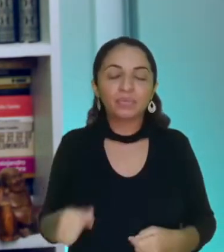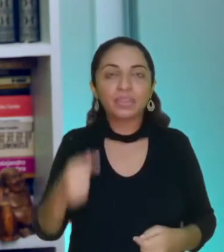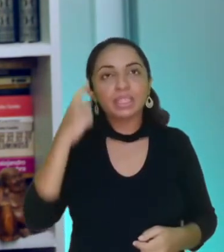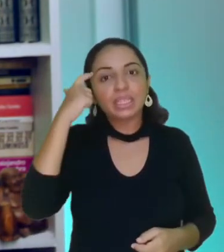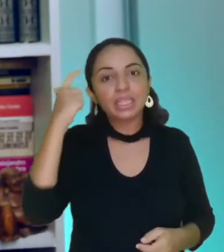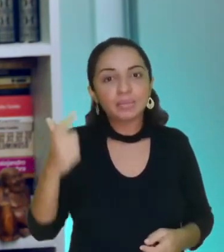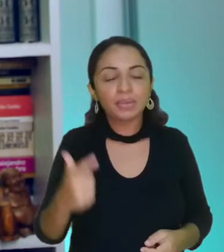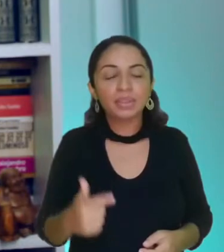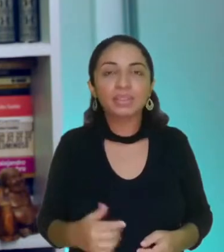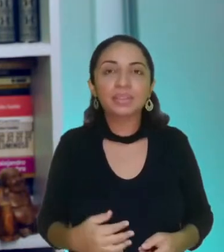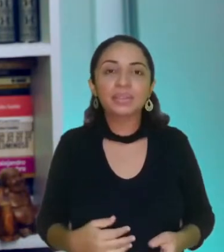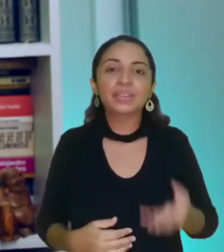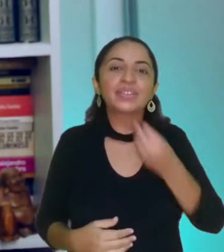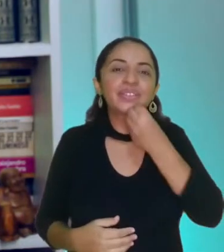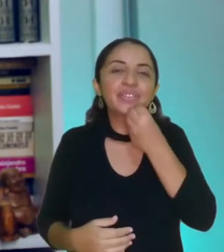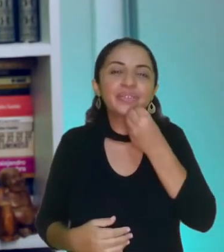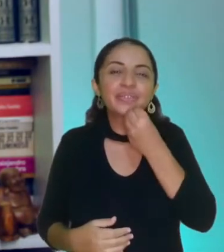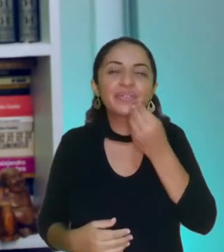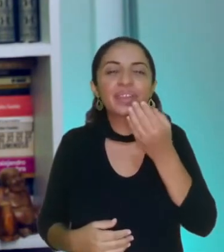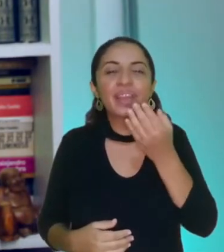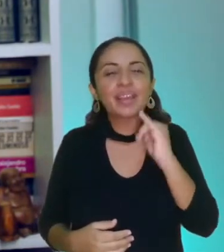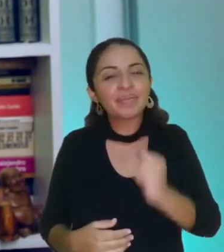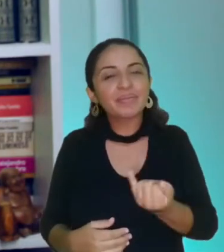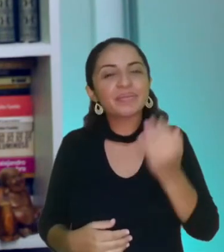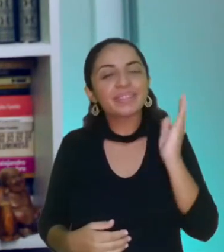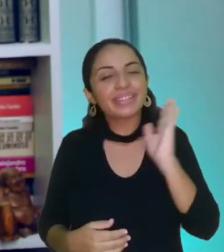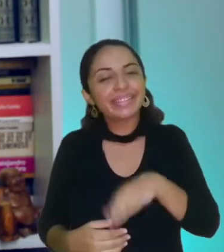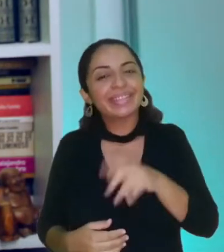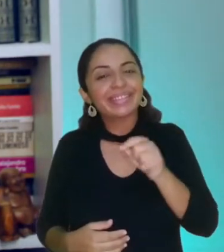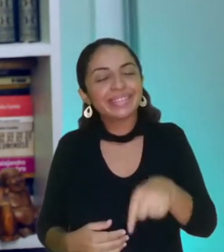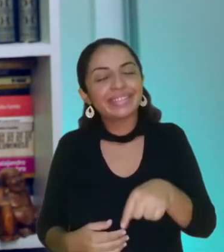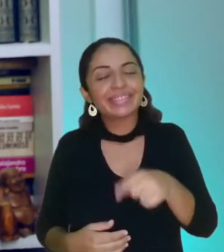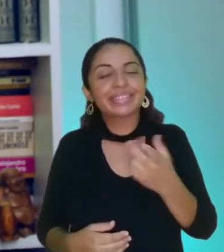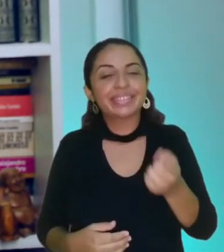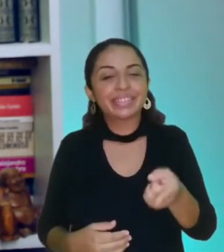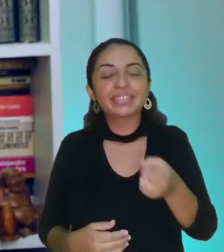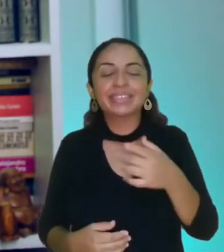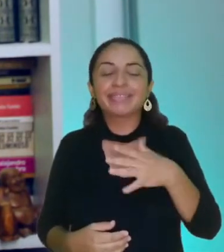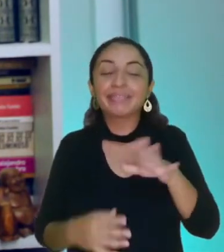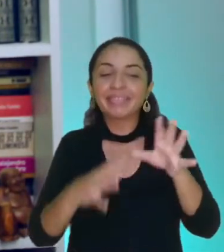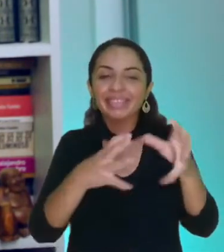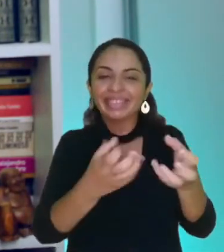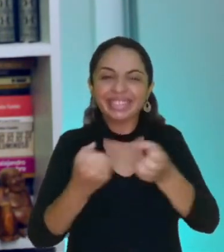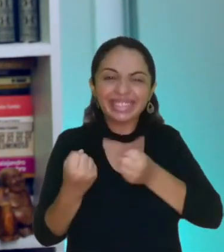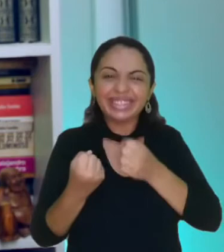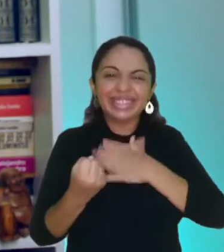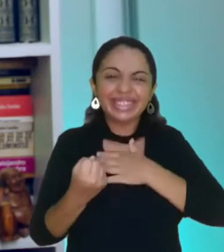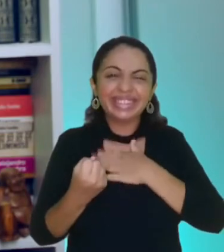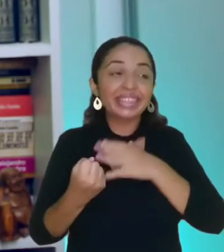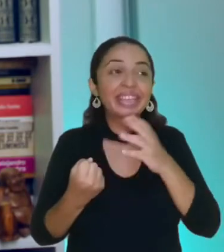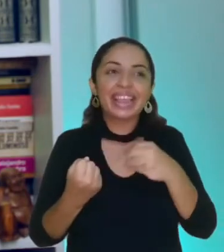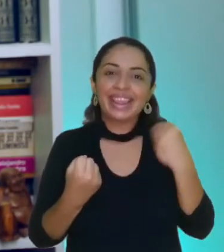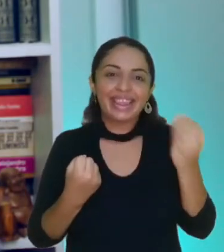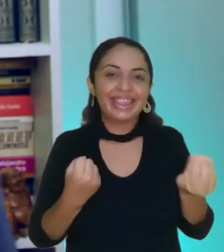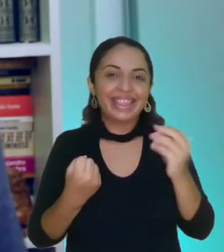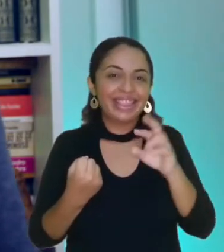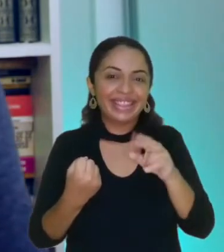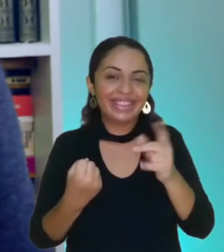guerra. Grande livro, eu deveria aproveitar para trazer aqui para o canal. Esse aqui eu vou ficar, não vou dar para Tavi, vou ficar com